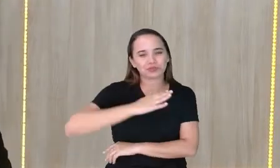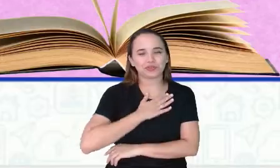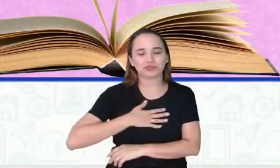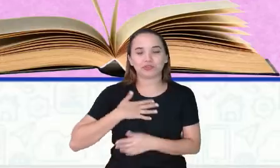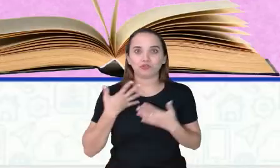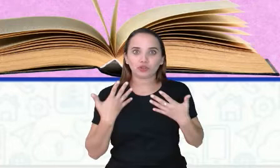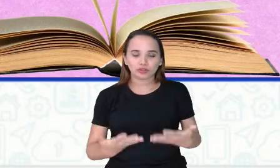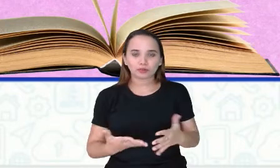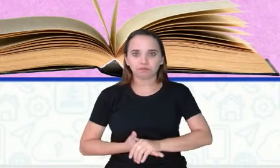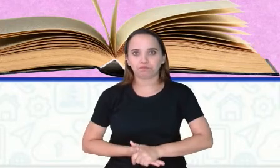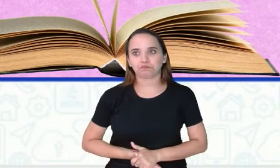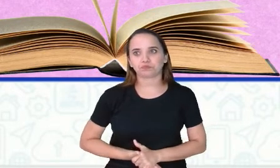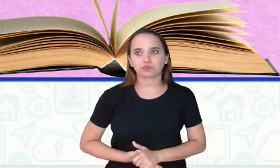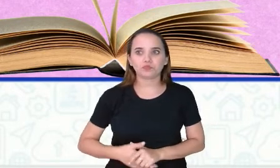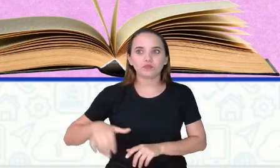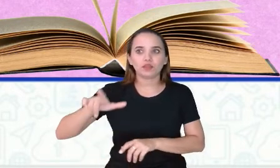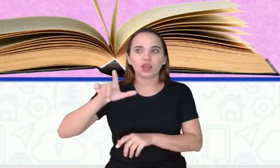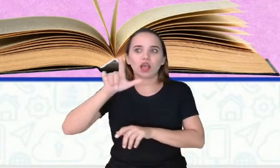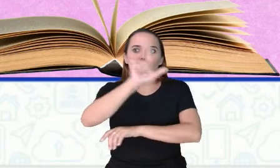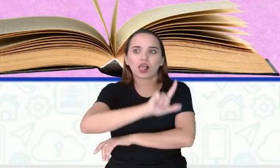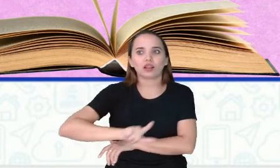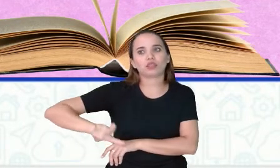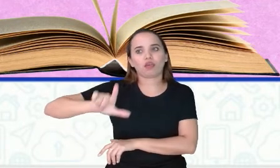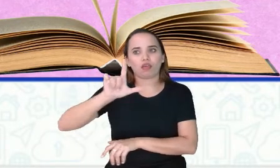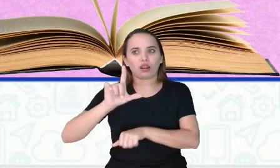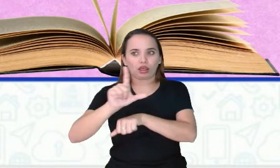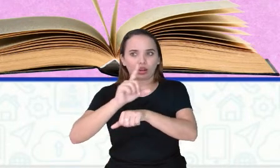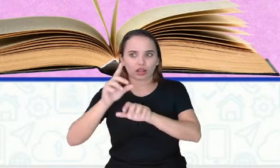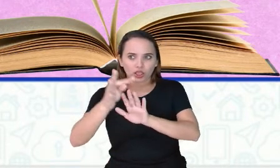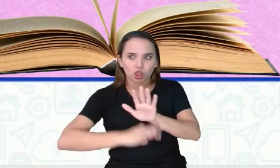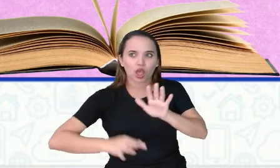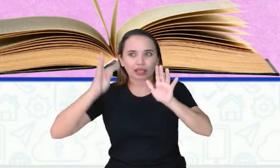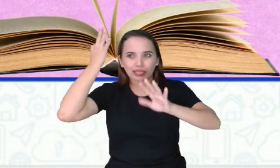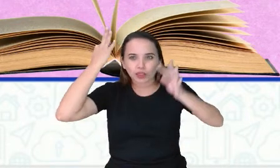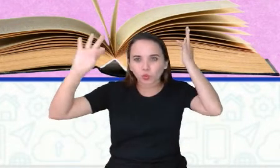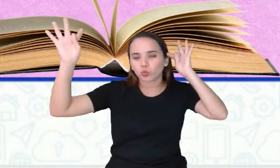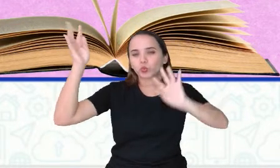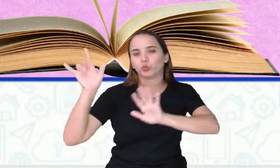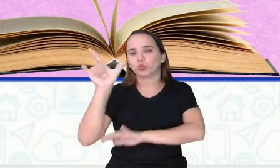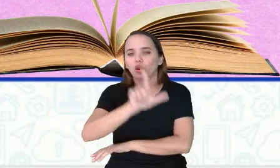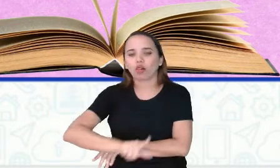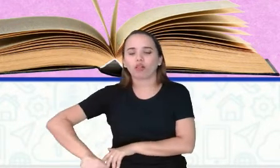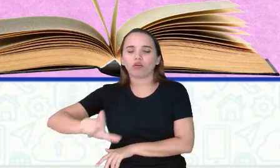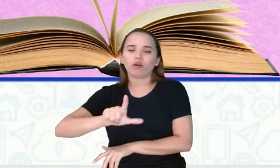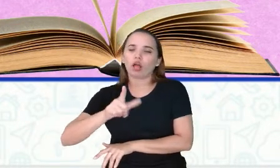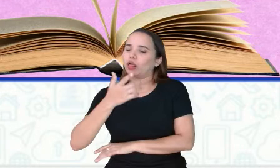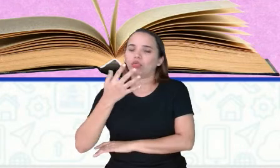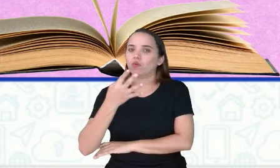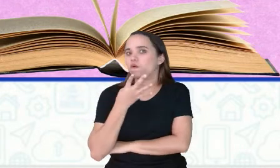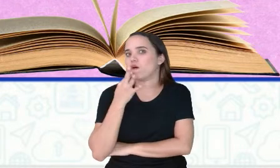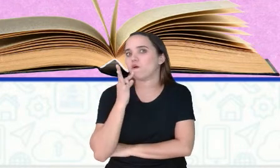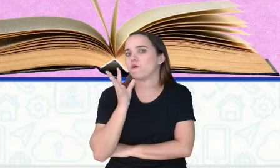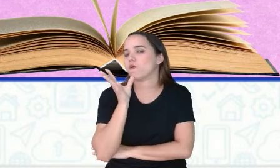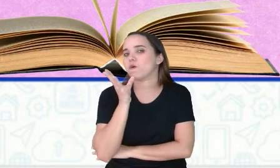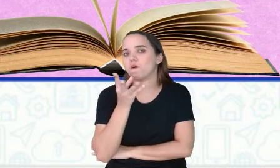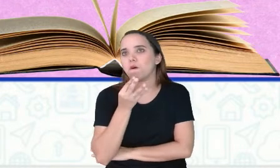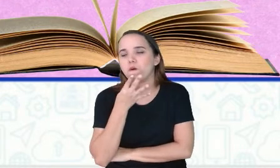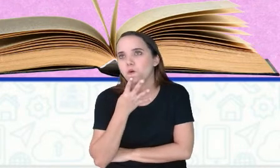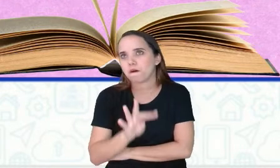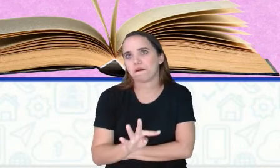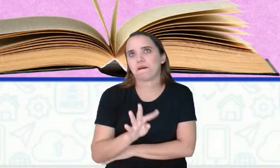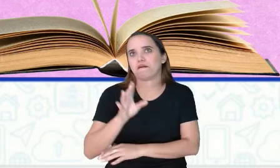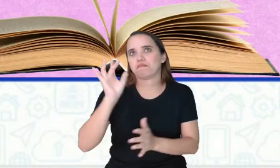teoria literária ainda não reconheça o miniconto como um gênero literário à parte, ou seja, um gênero